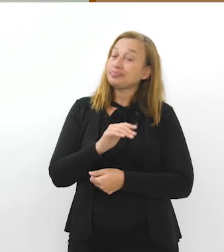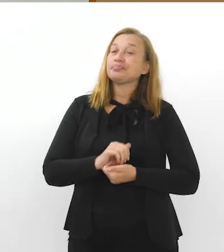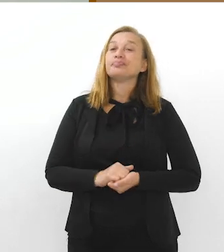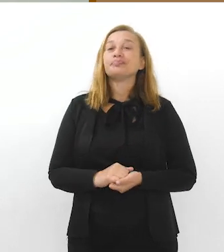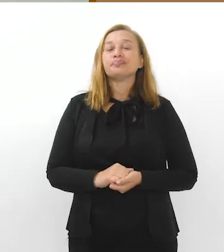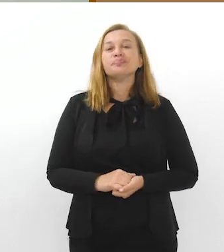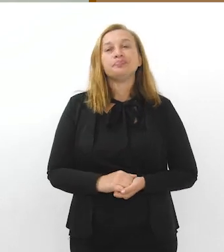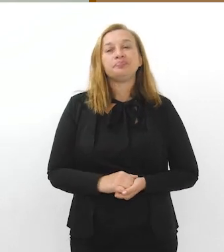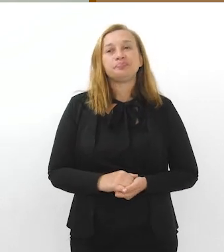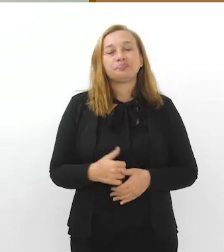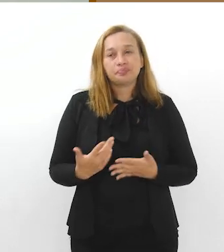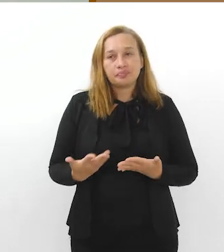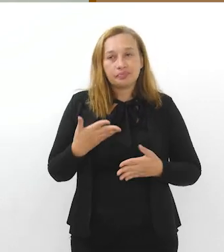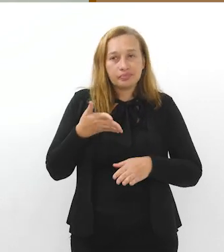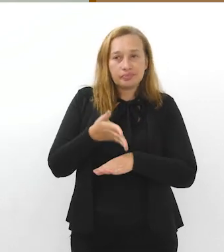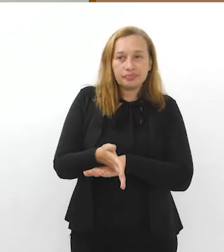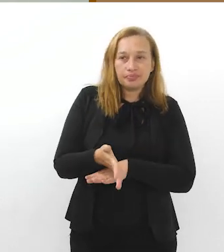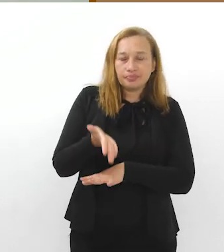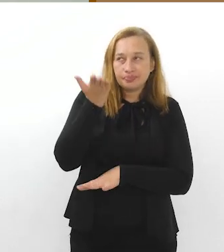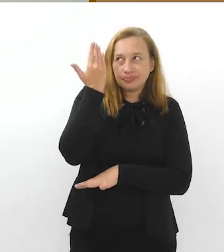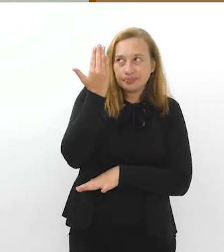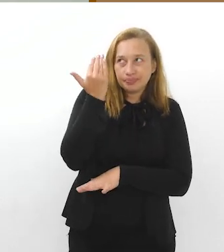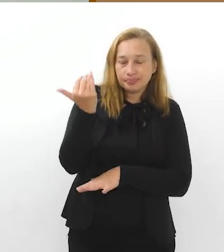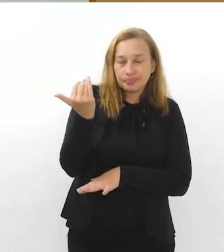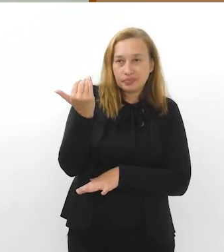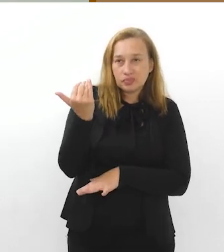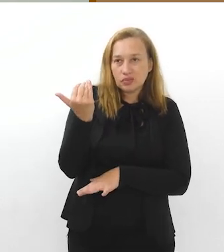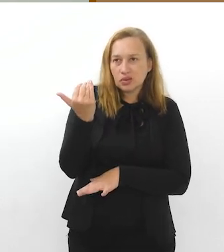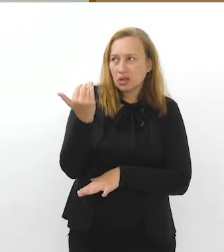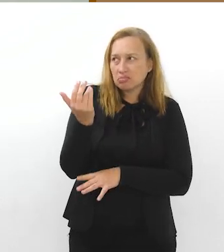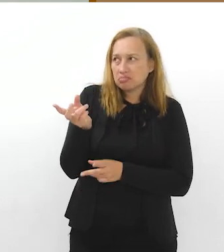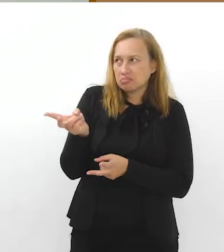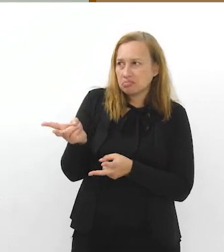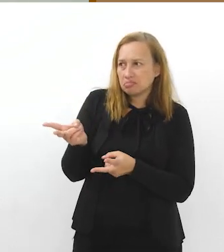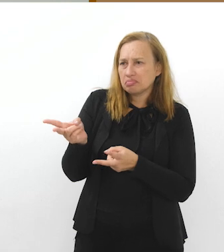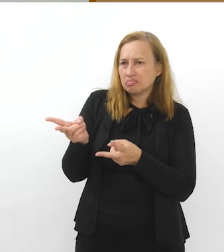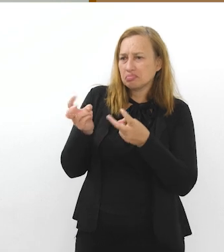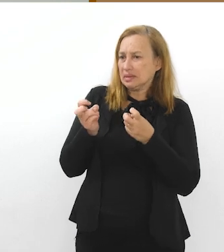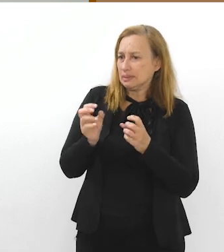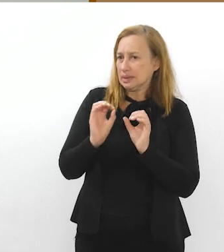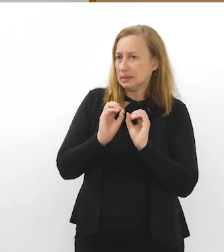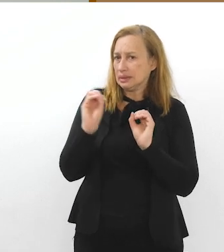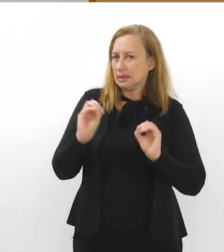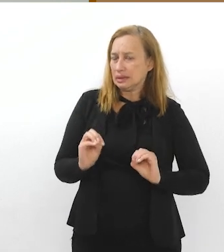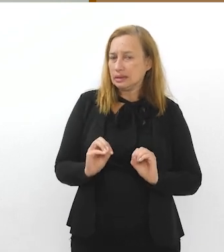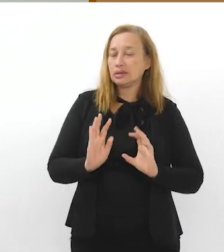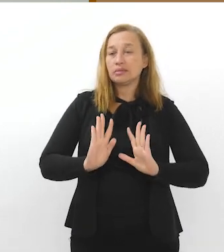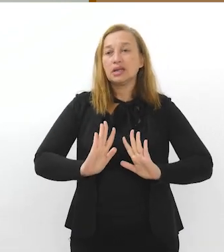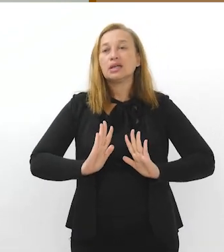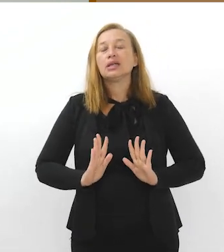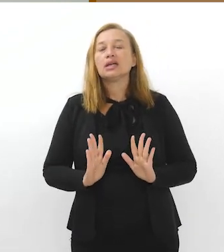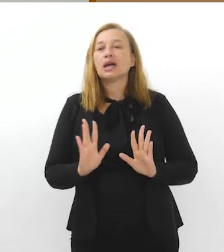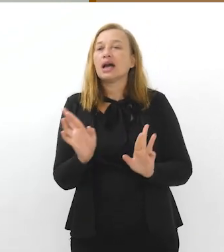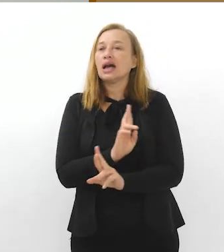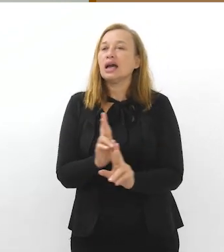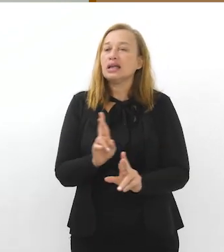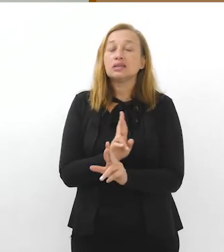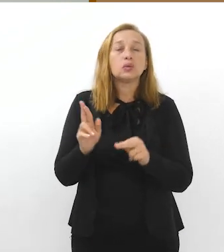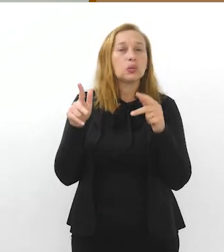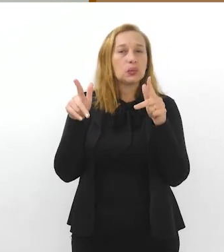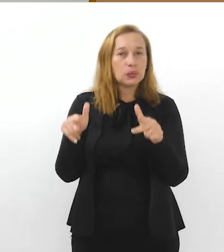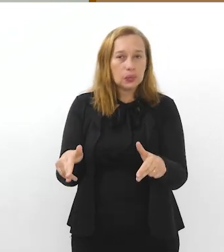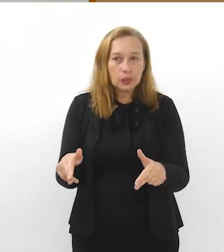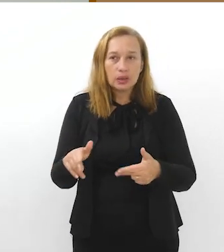acho que em tudo a gente tem que ter humildade também, né? A gente tem que fazer tudo e fazer com humildade. Então você chega no sucesso